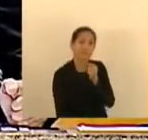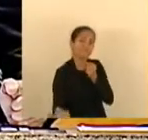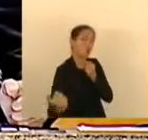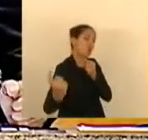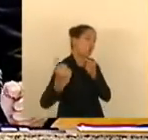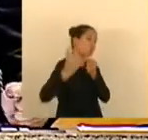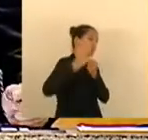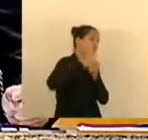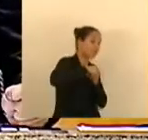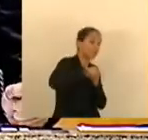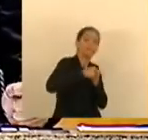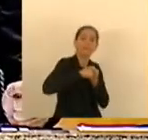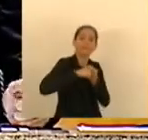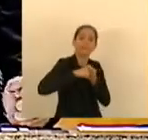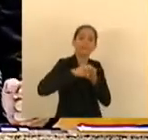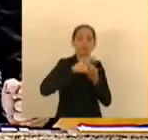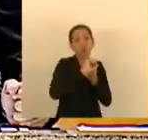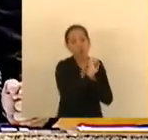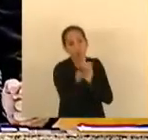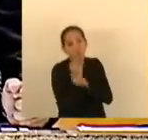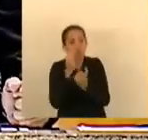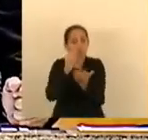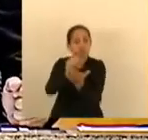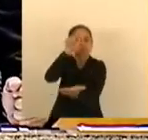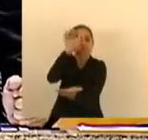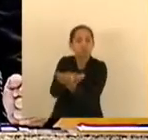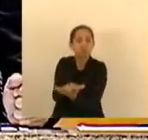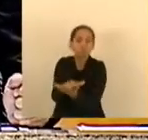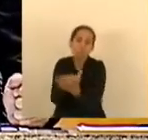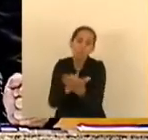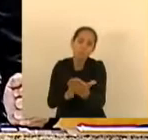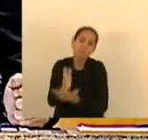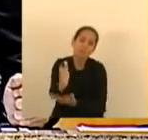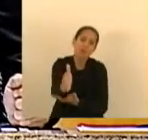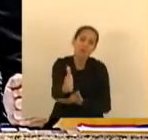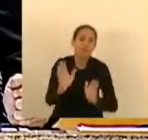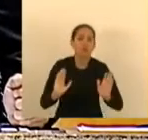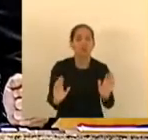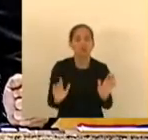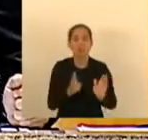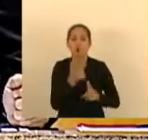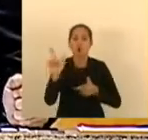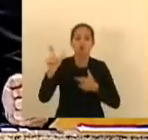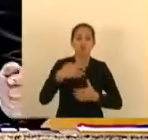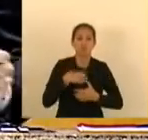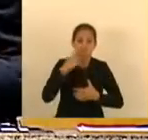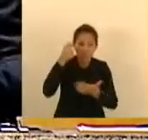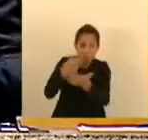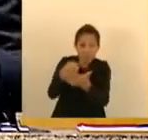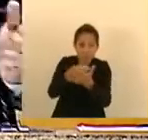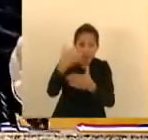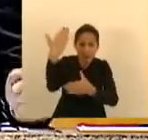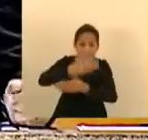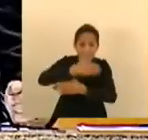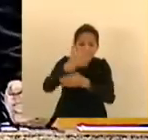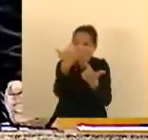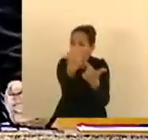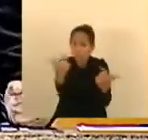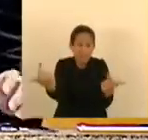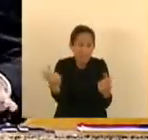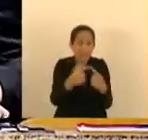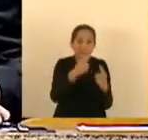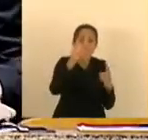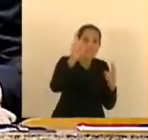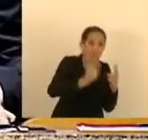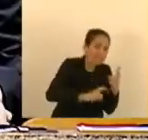e ou ser autuado, né, multado, para poder quitar, porque não tem outra condição de pagar a não ser dessa